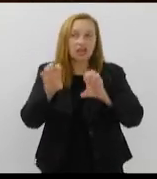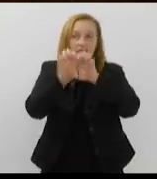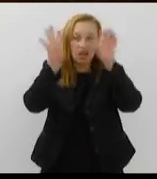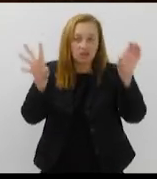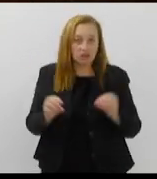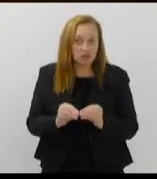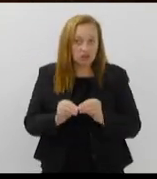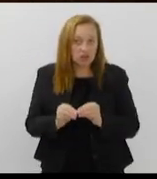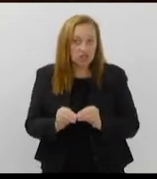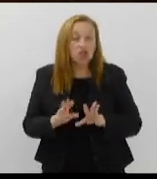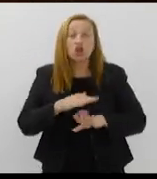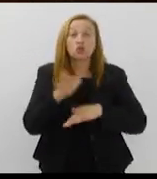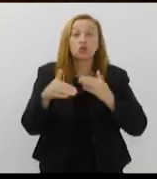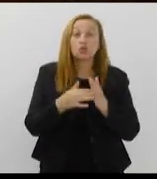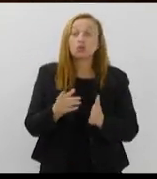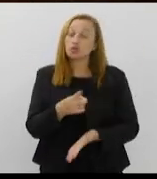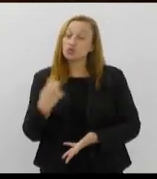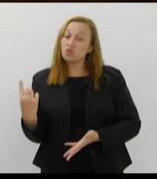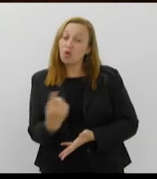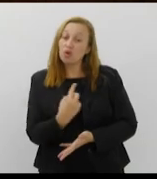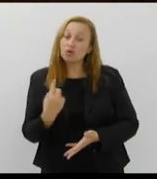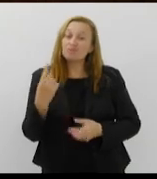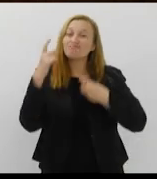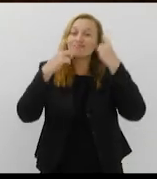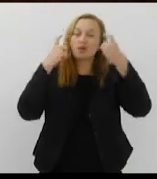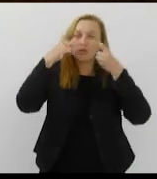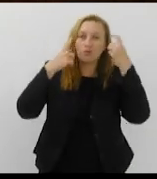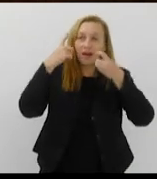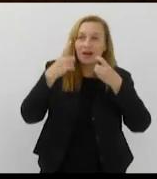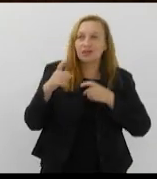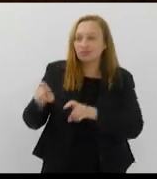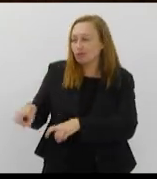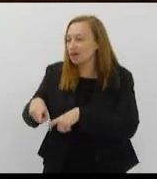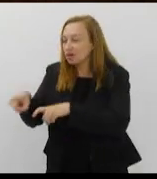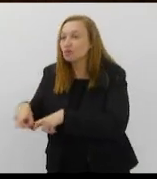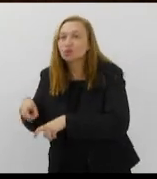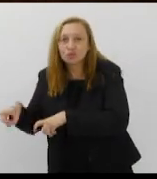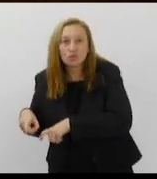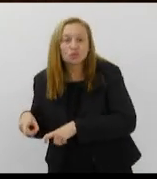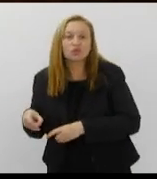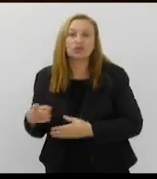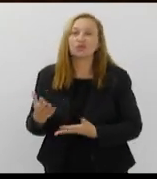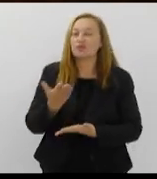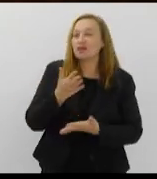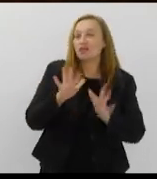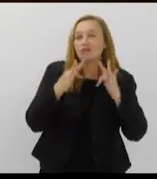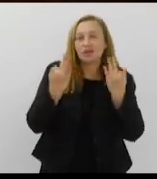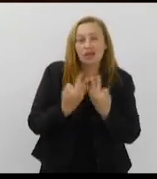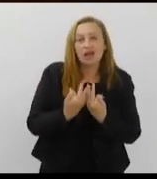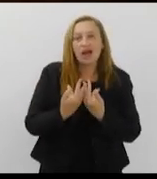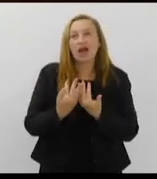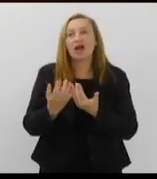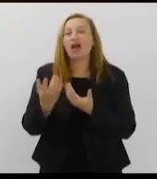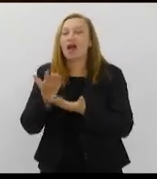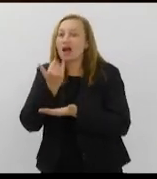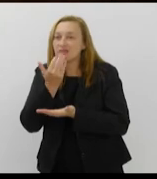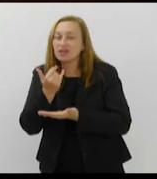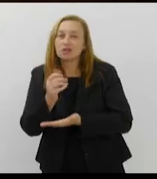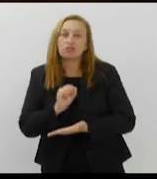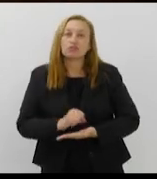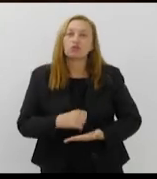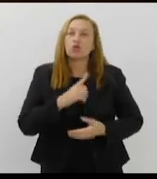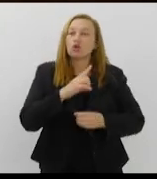ecossocialista, todos nós preocupados com agricultura orgânica, alimentação sustentável. Agora,